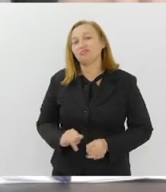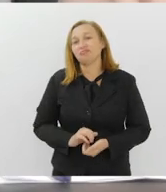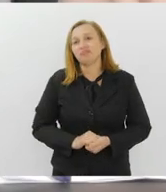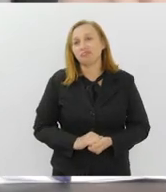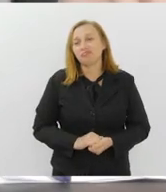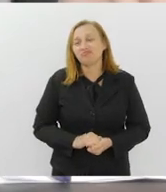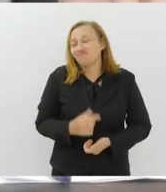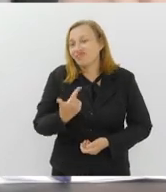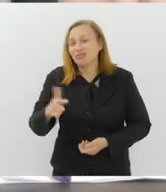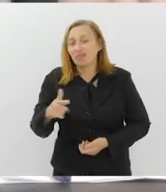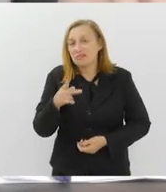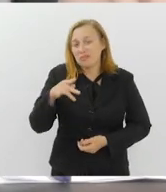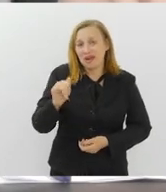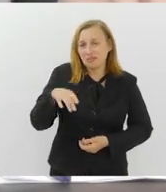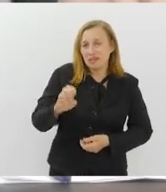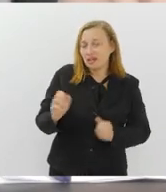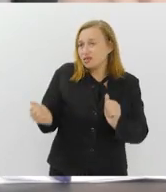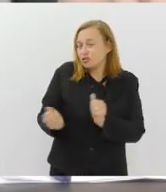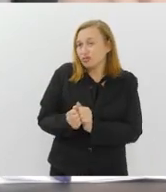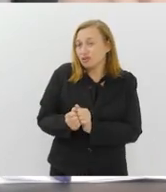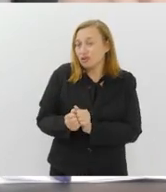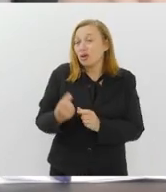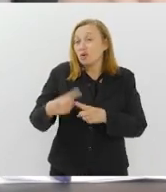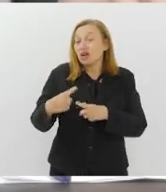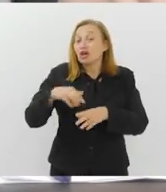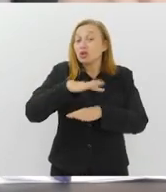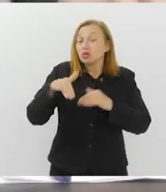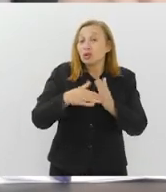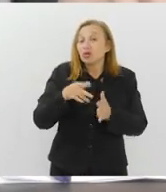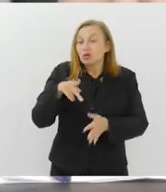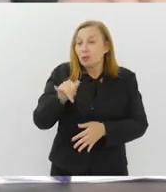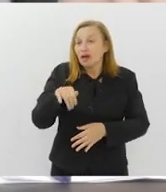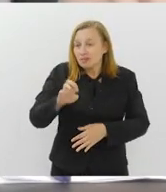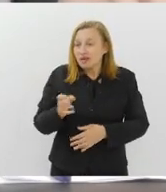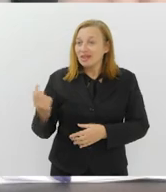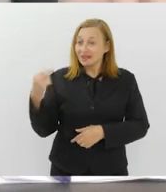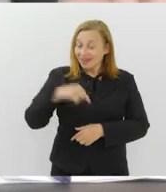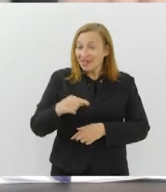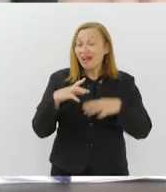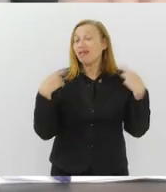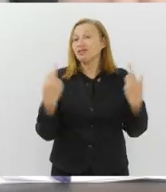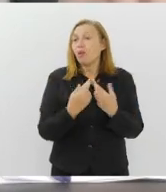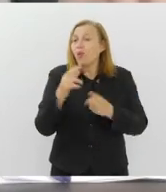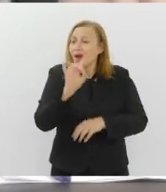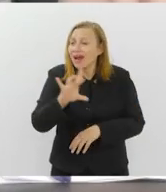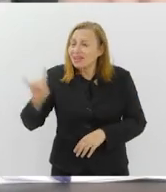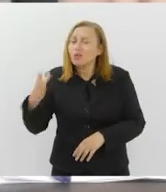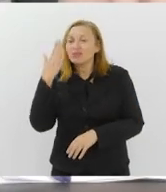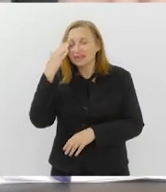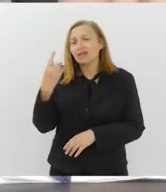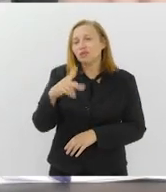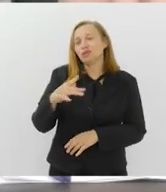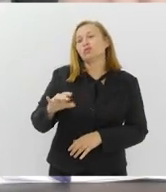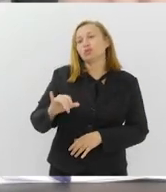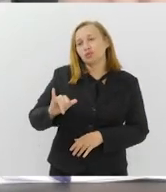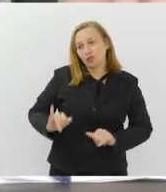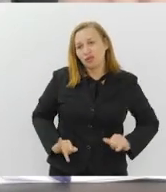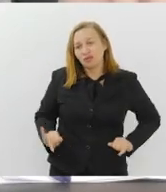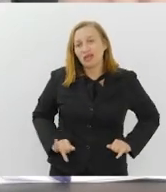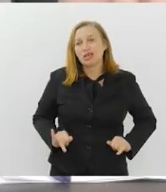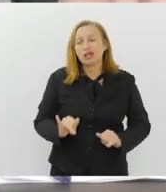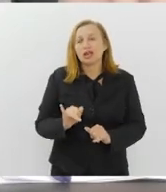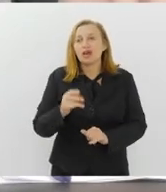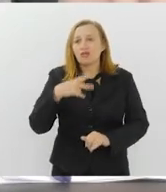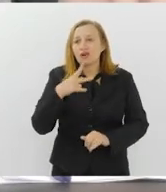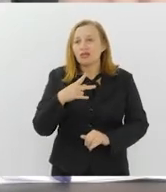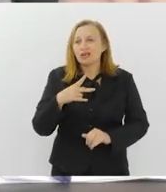os seus pais, sem as suas mães, Ezequiel está aqui, tem filho também, enfim, cada um sabe a sua dor. Eu costumo dizer que a dor